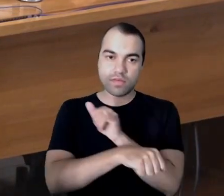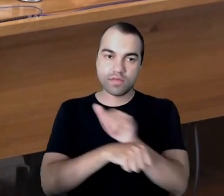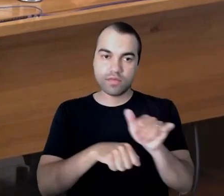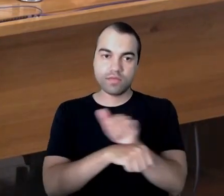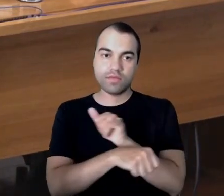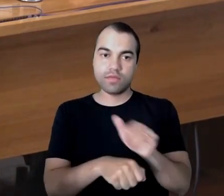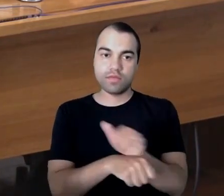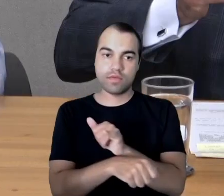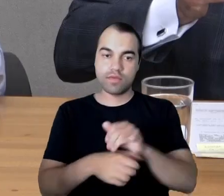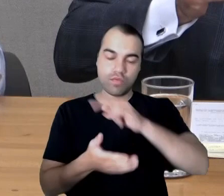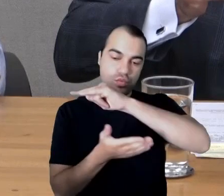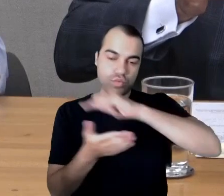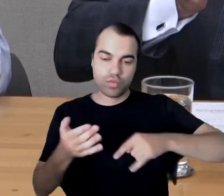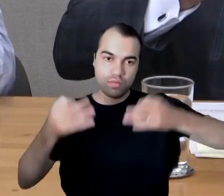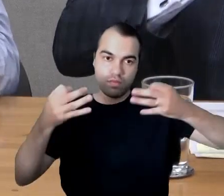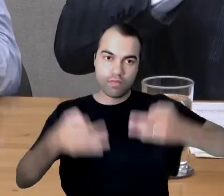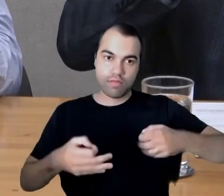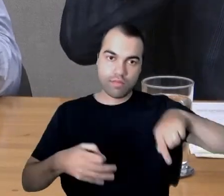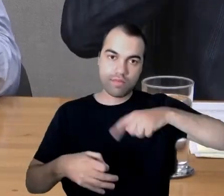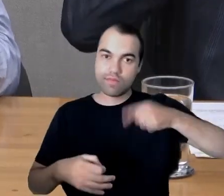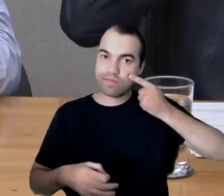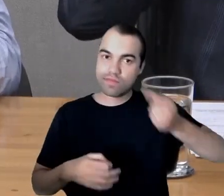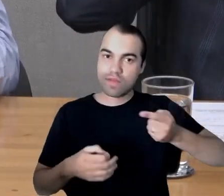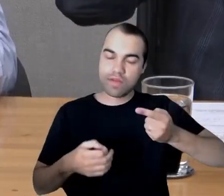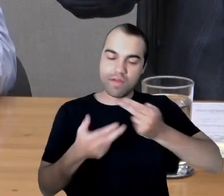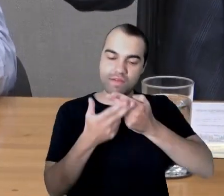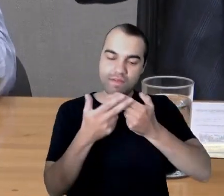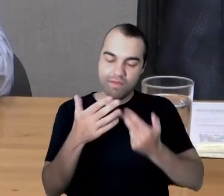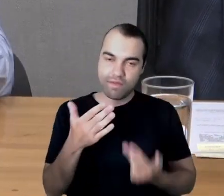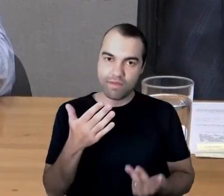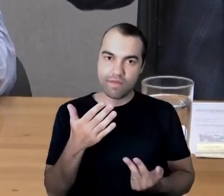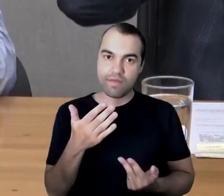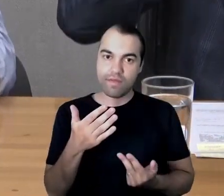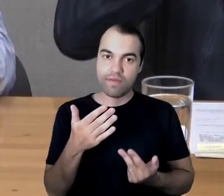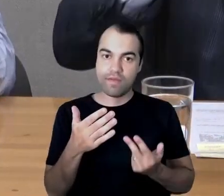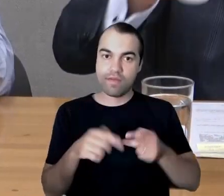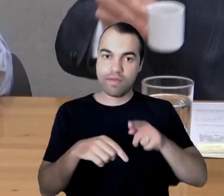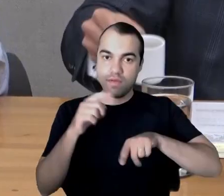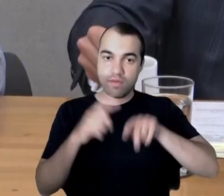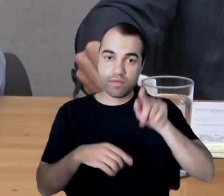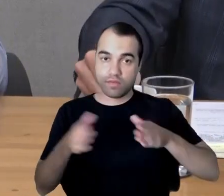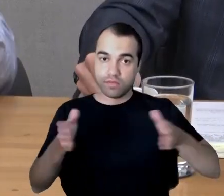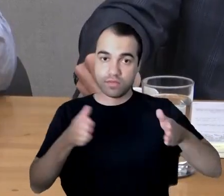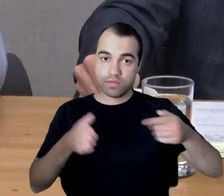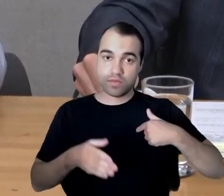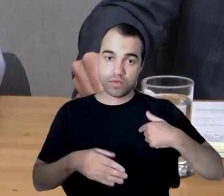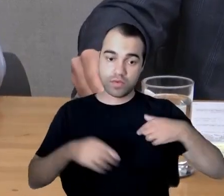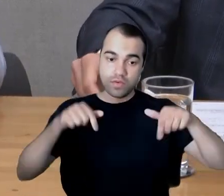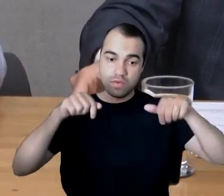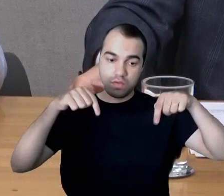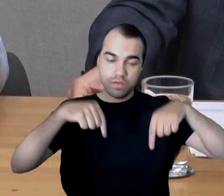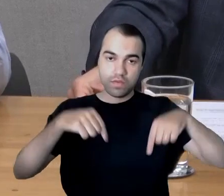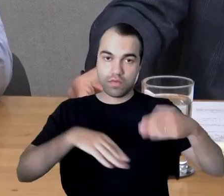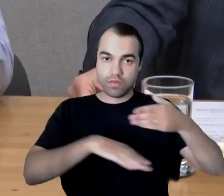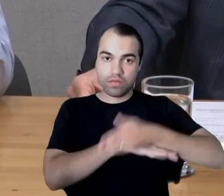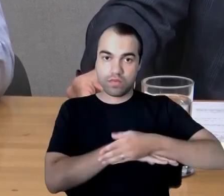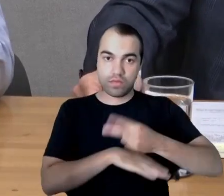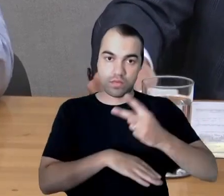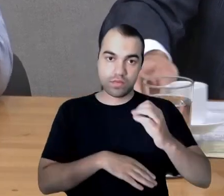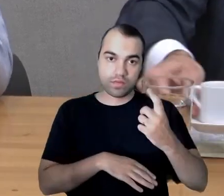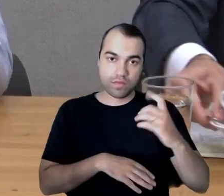adequados então a gente vê uma série de matérias desde o prazo que eu estou aqui em 2019 onde a gente não compra Rigor